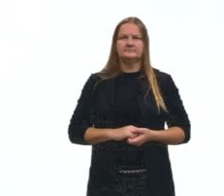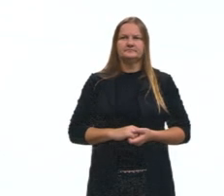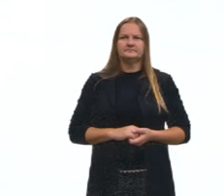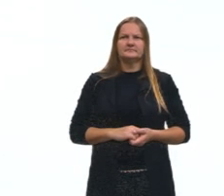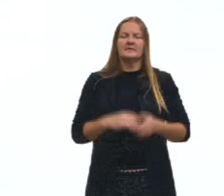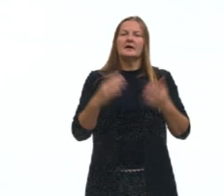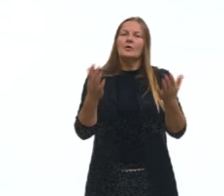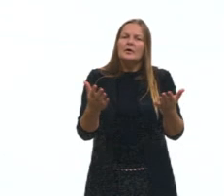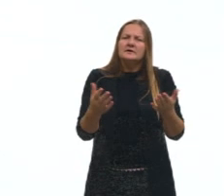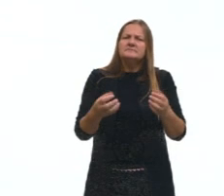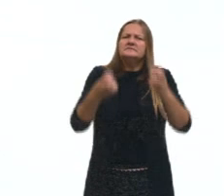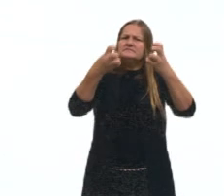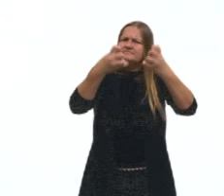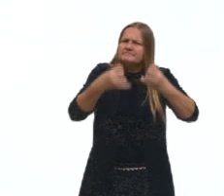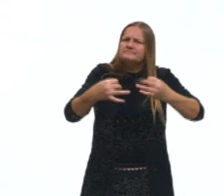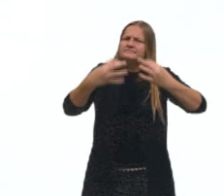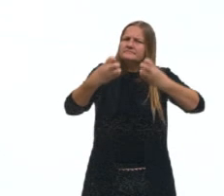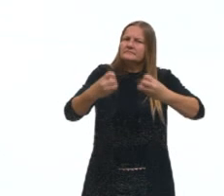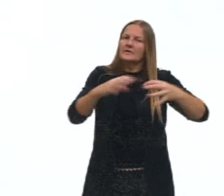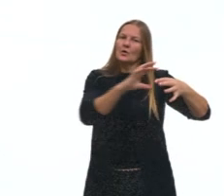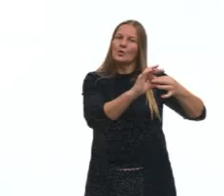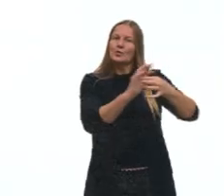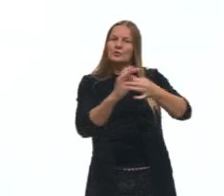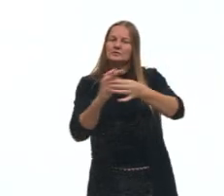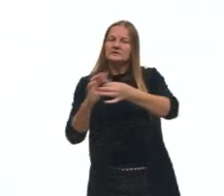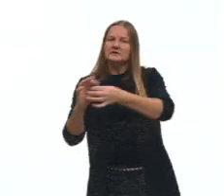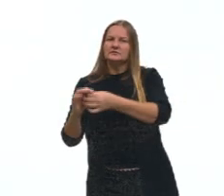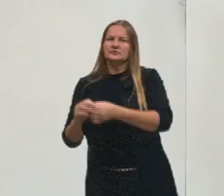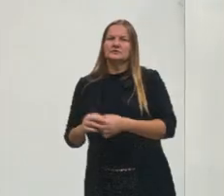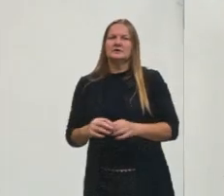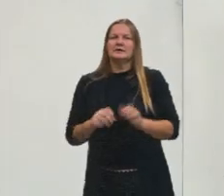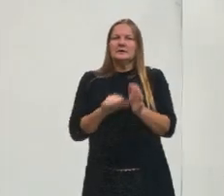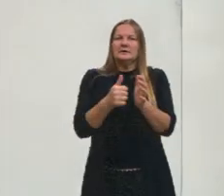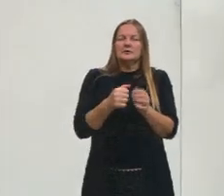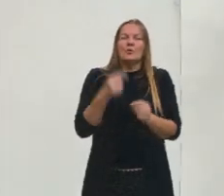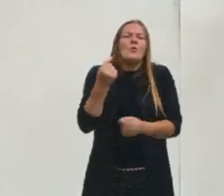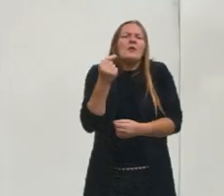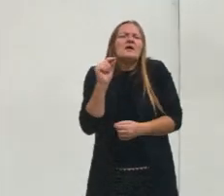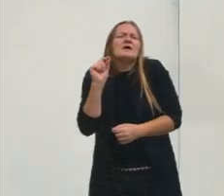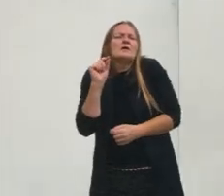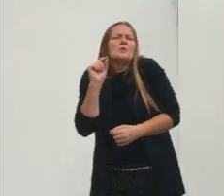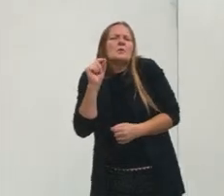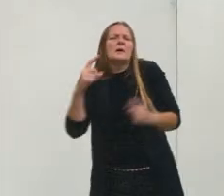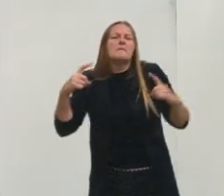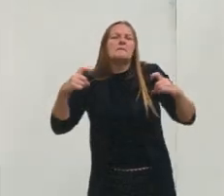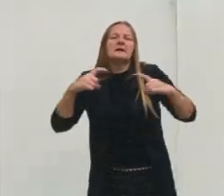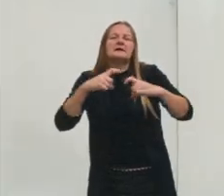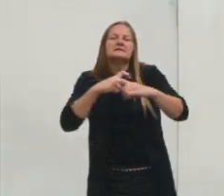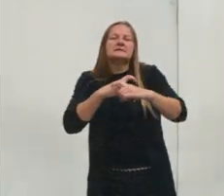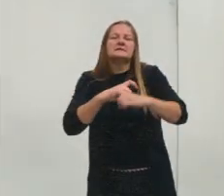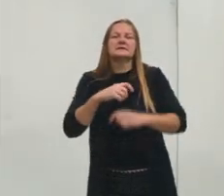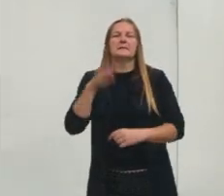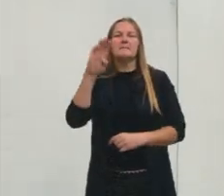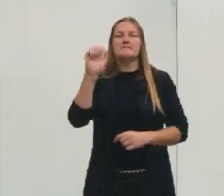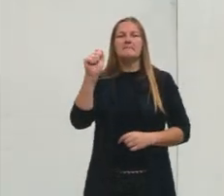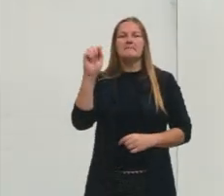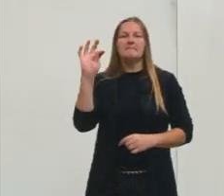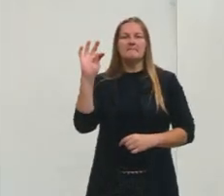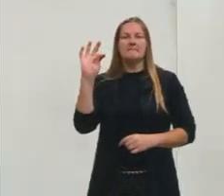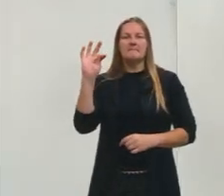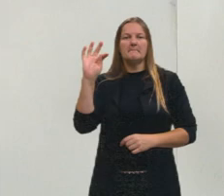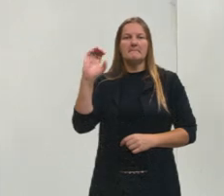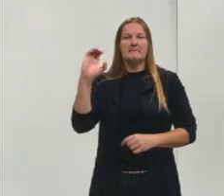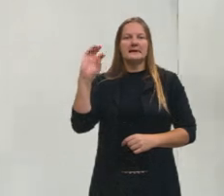Tá bom vamos situar então sobre primeiramente as bactérias né as bactérias comuns